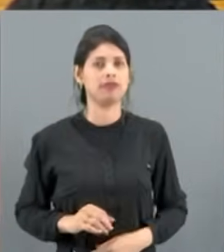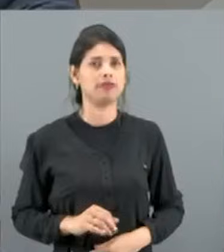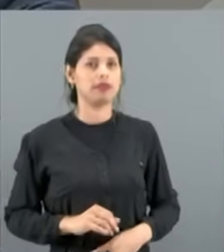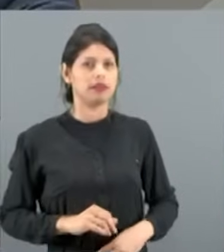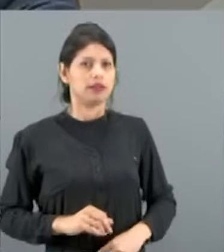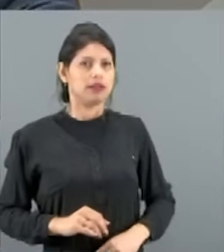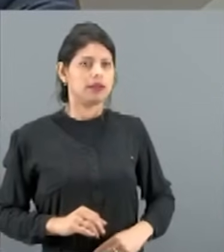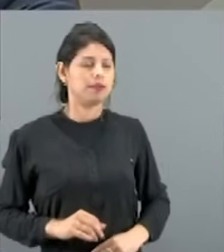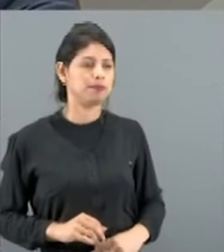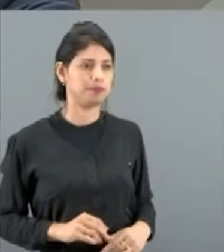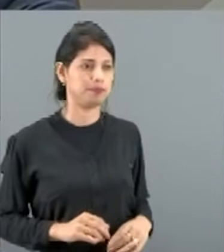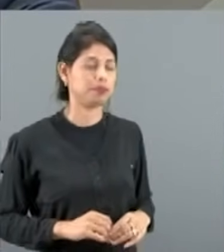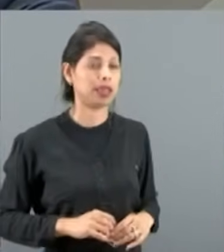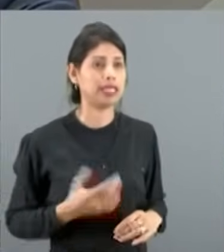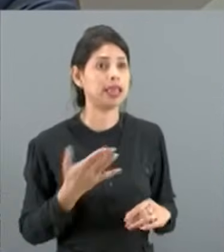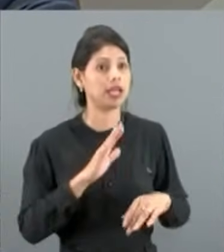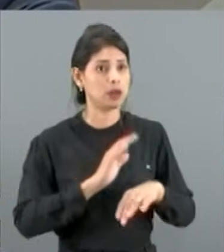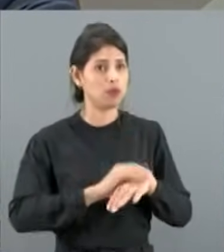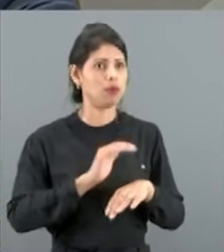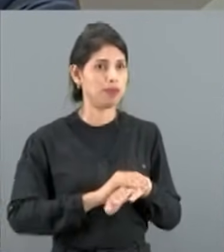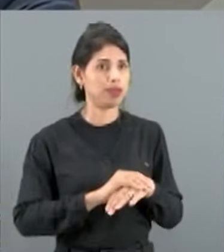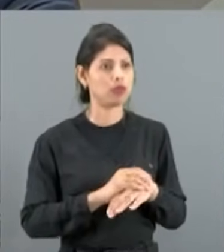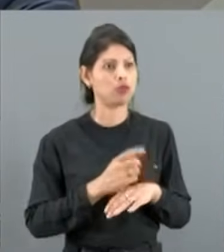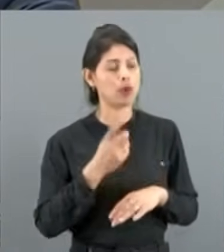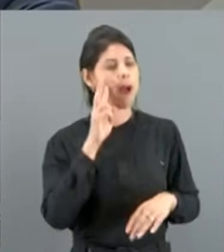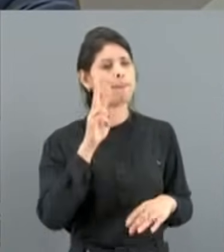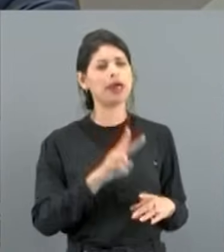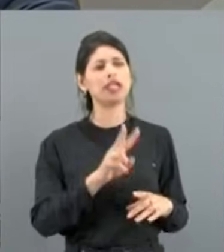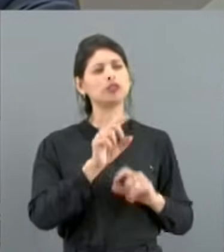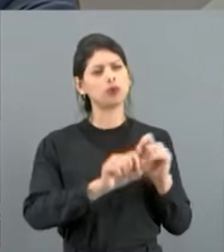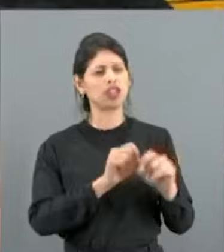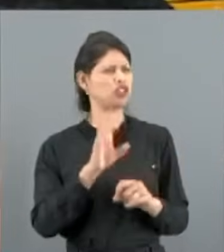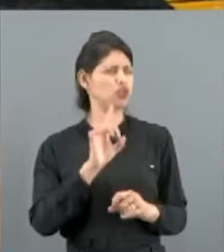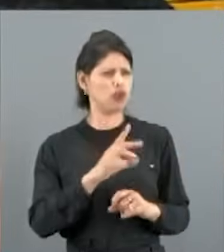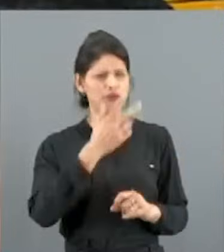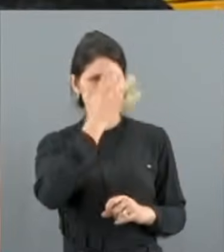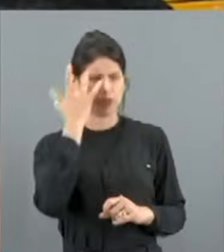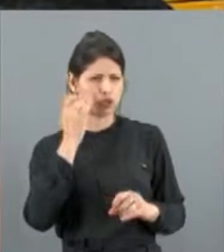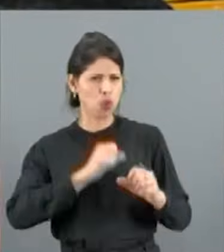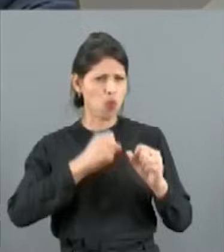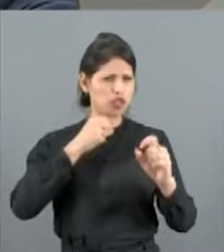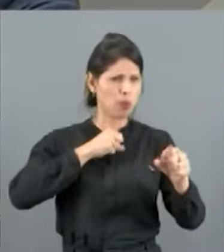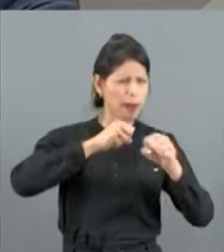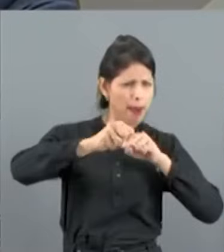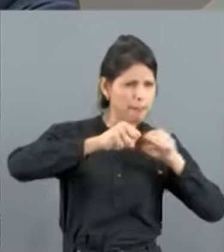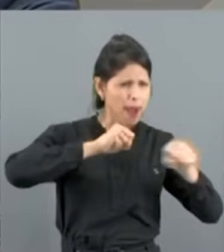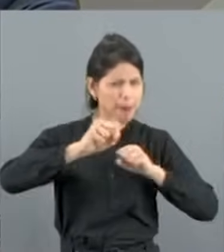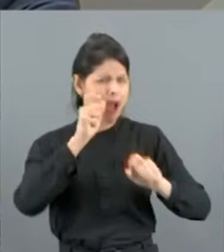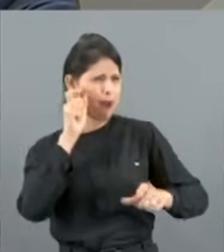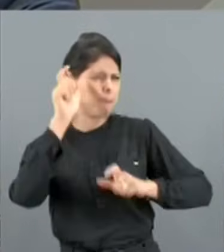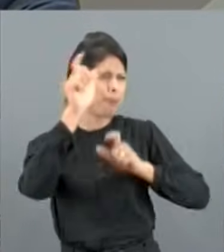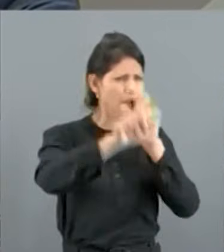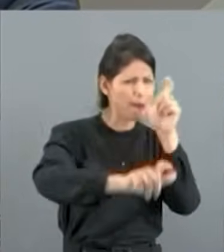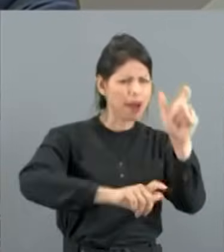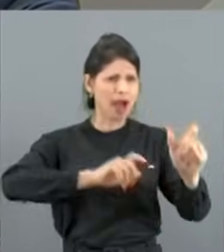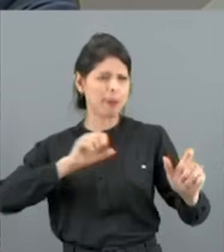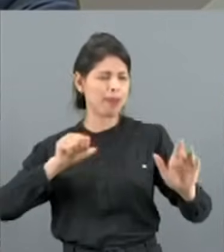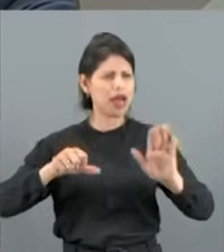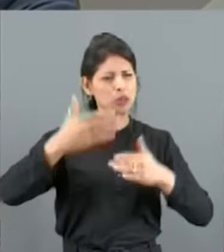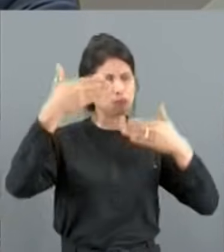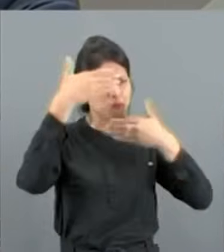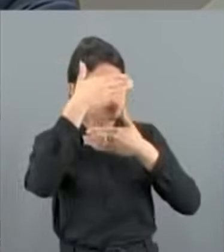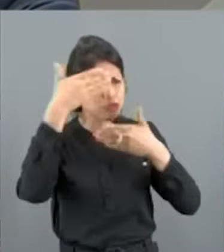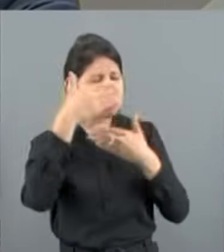naquela naquela nas cenas que aparecem eu só vi pessoas de pedrando acho que o senhor viu que eu vi sim então o que me fala uma coisa